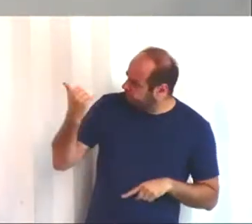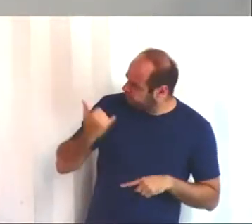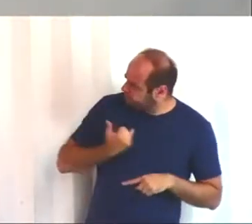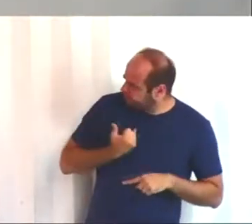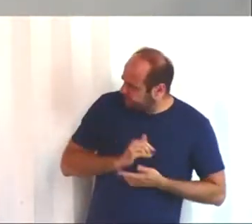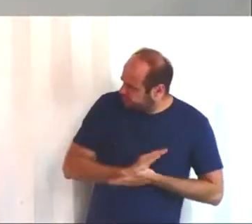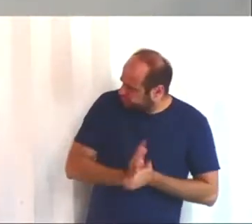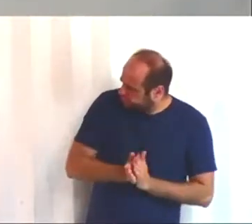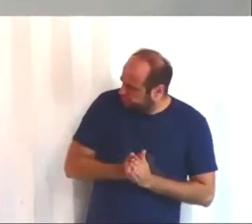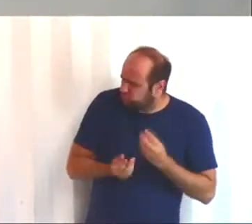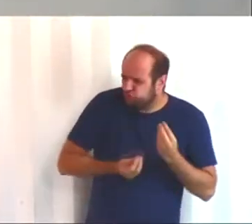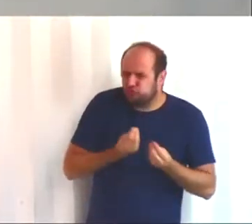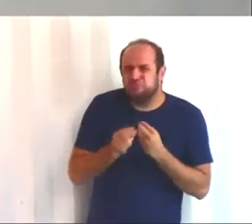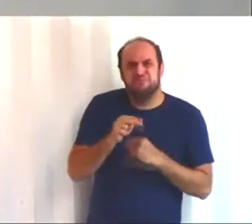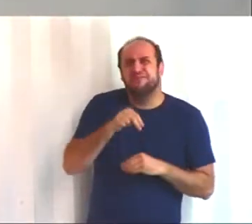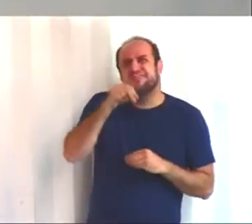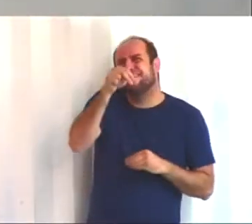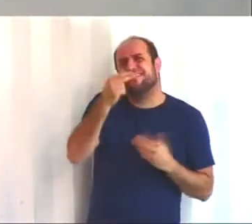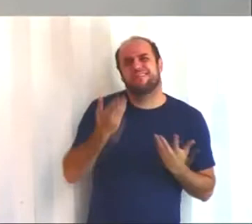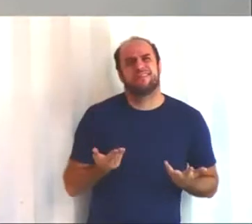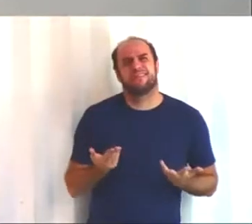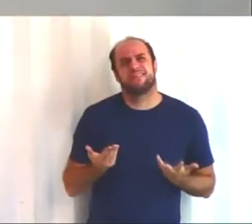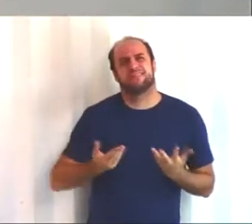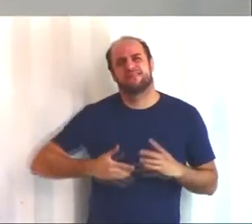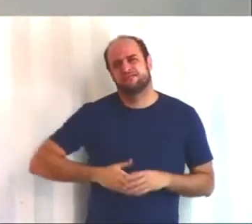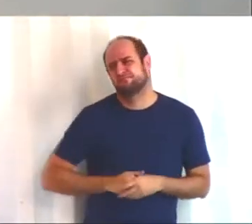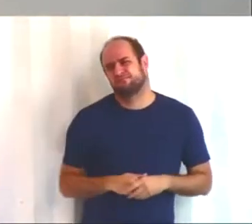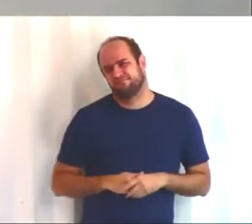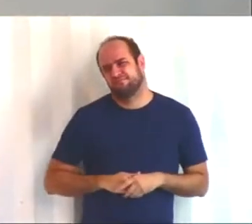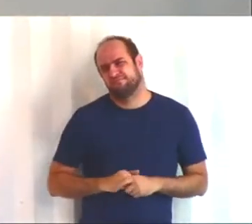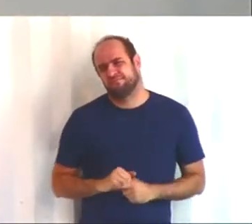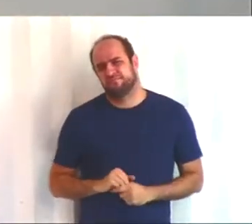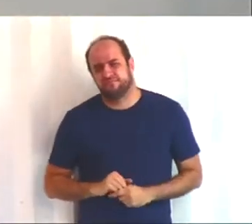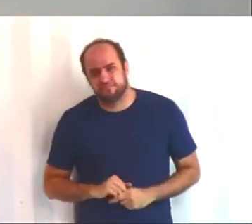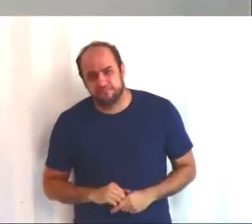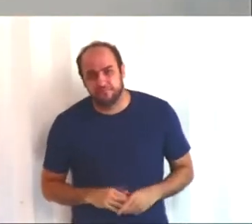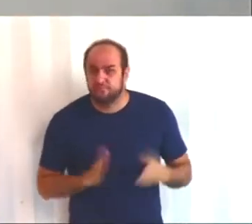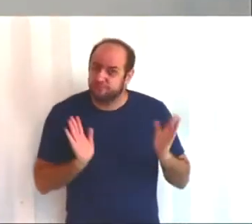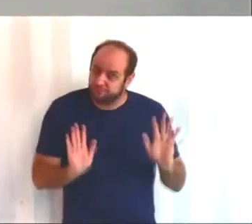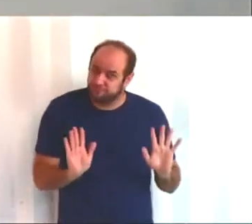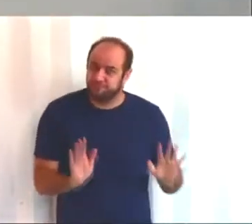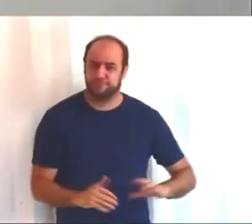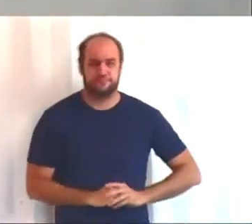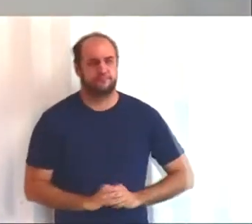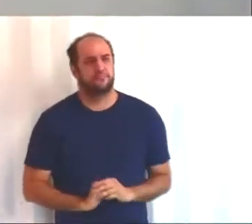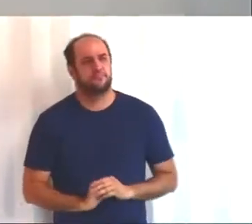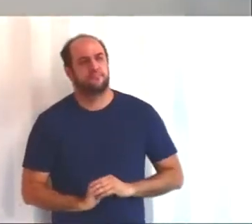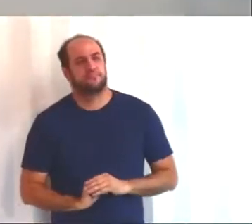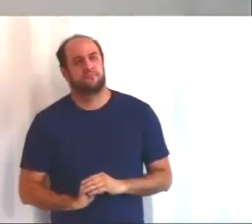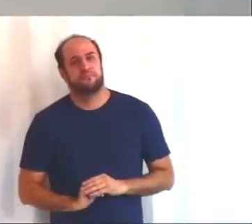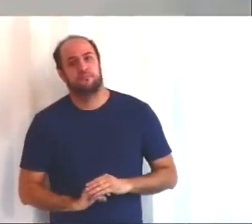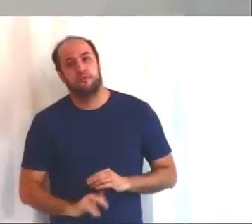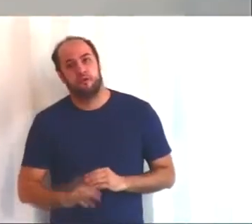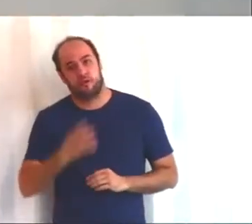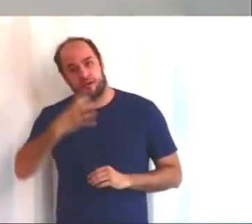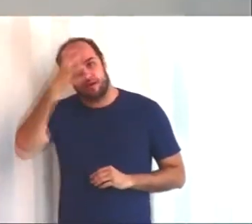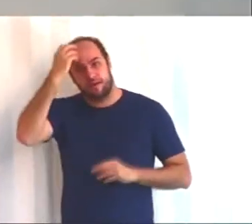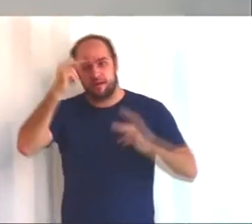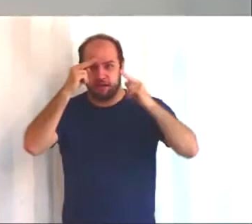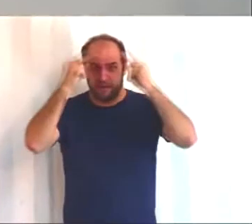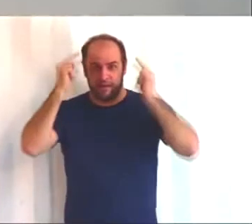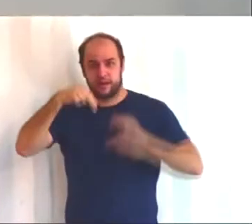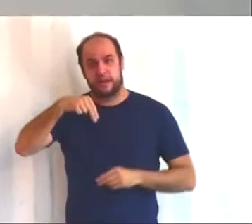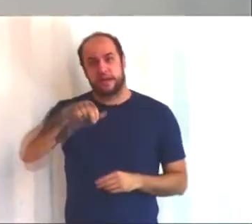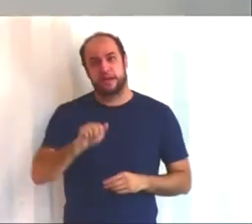Como assim do norte? Como a panela de fogo vem do norte? O fato é o seguinte, quando Nabucodonosor, isso já apontando para